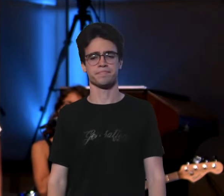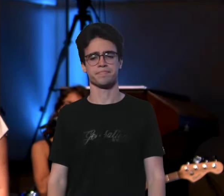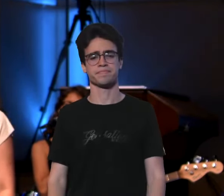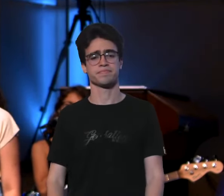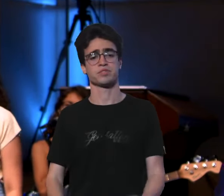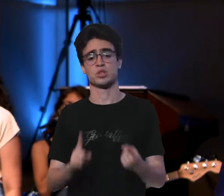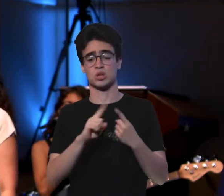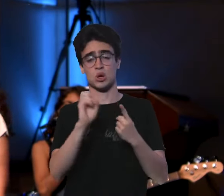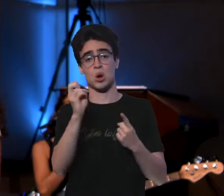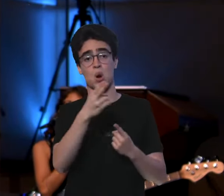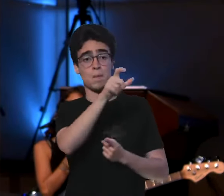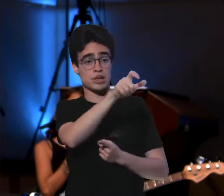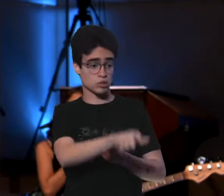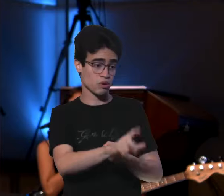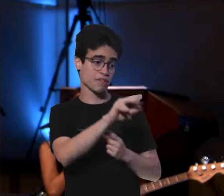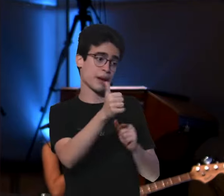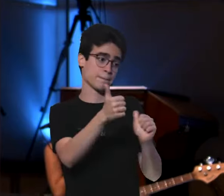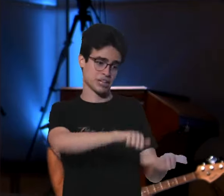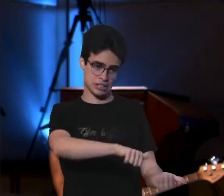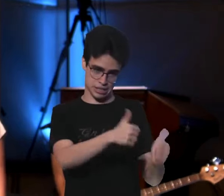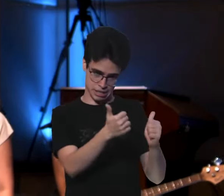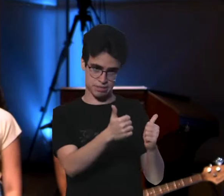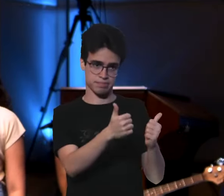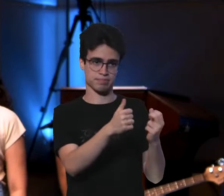Ou alguém que você conhece foi se batizar,